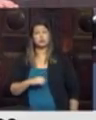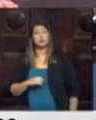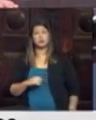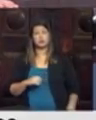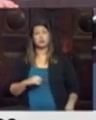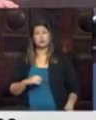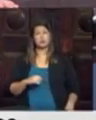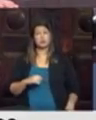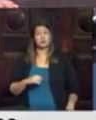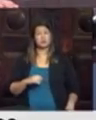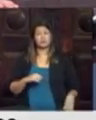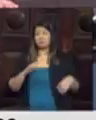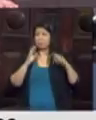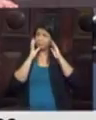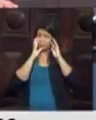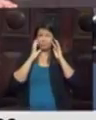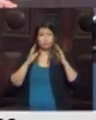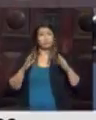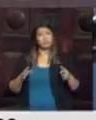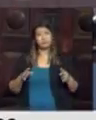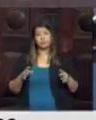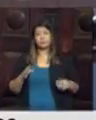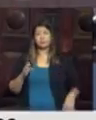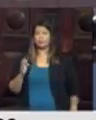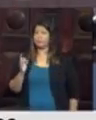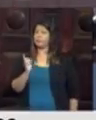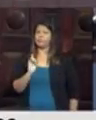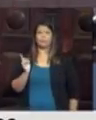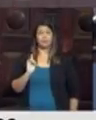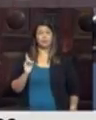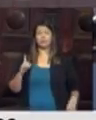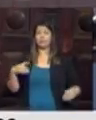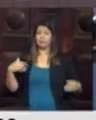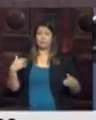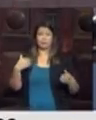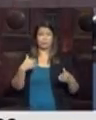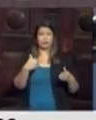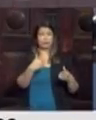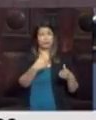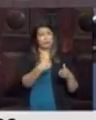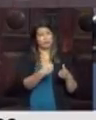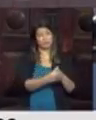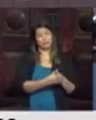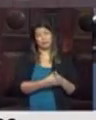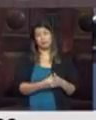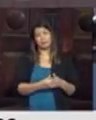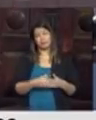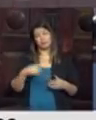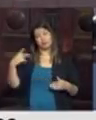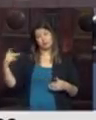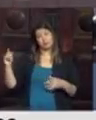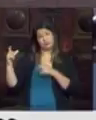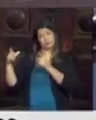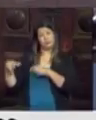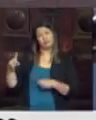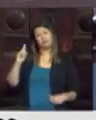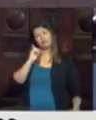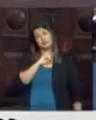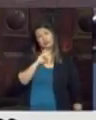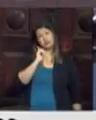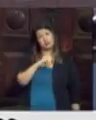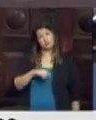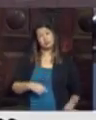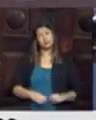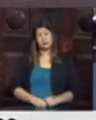não levou em consideração essa proximidade, essa vinculação histórica com Minas Gerais. E é